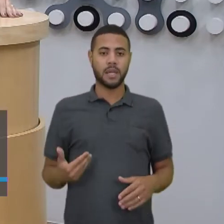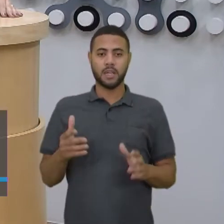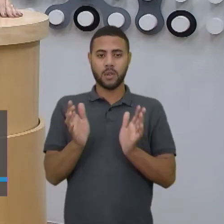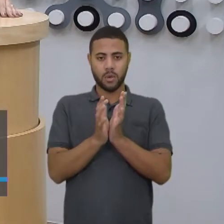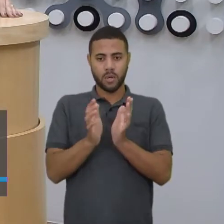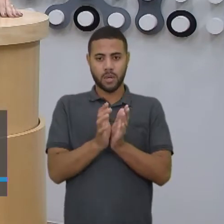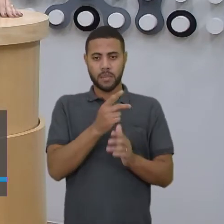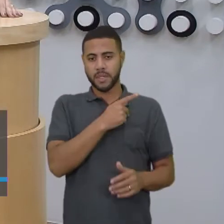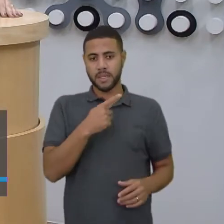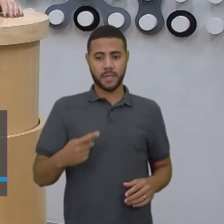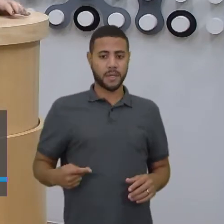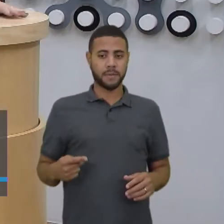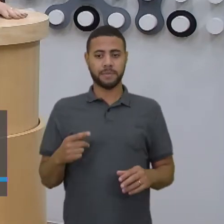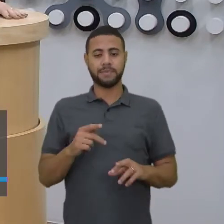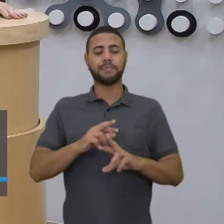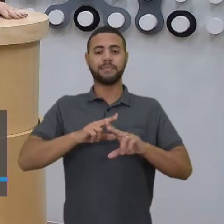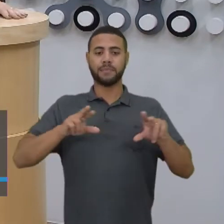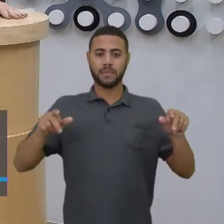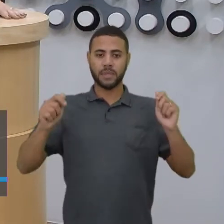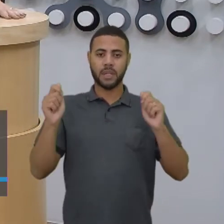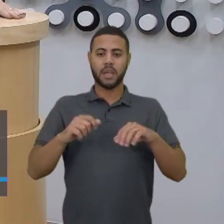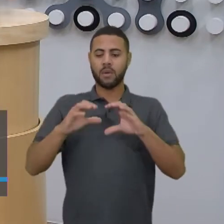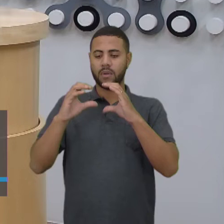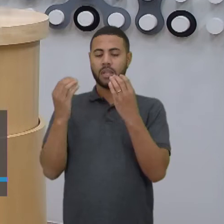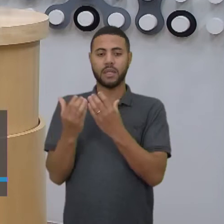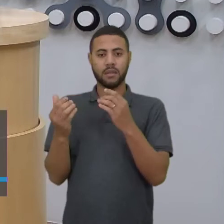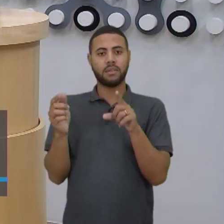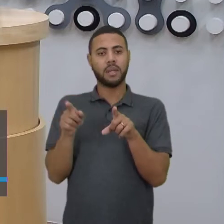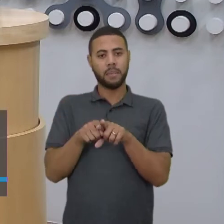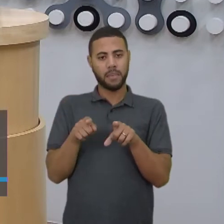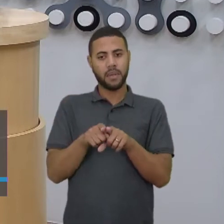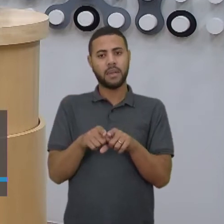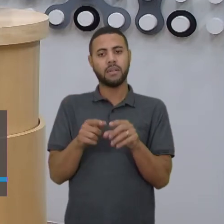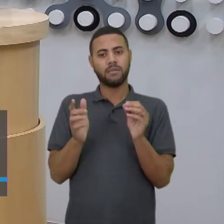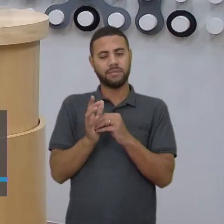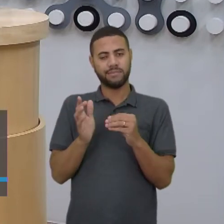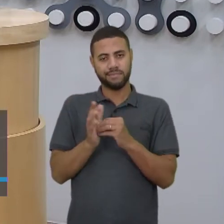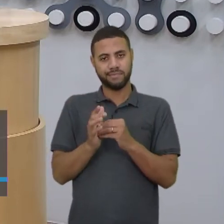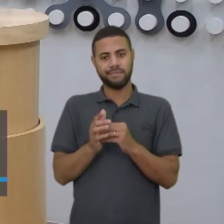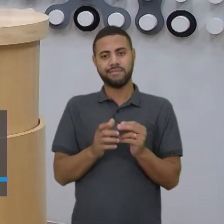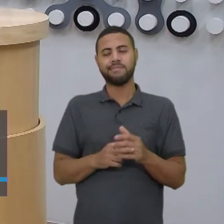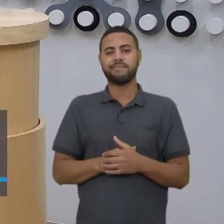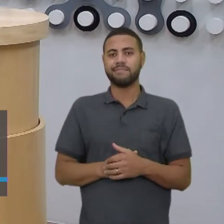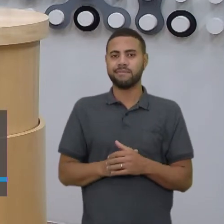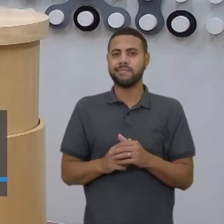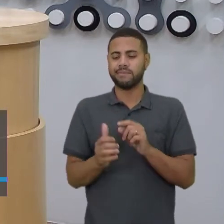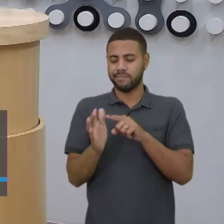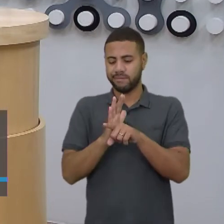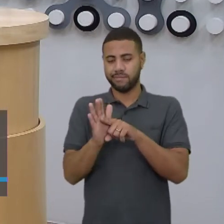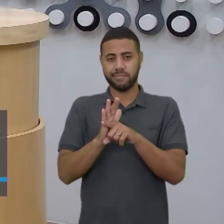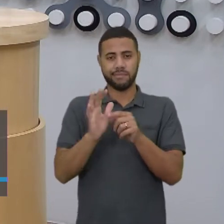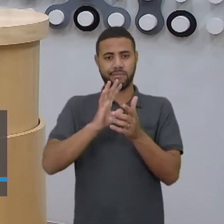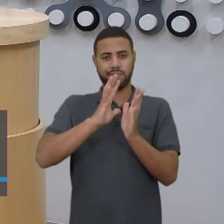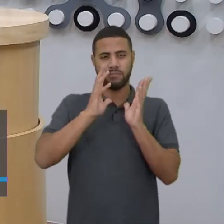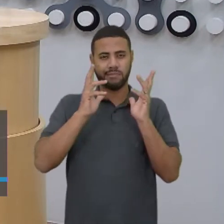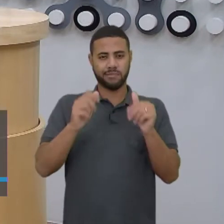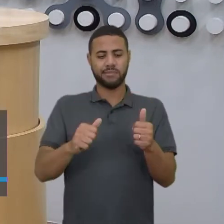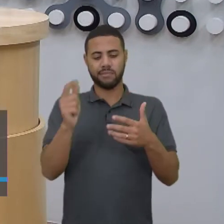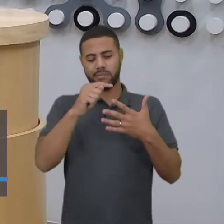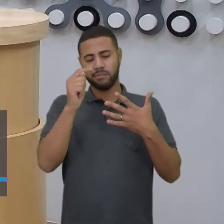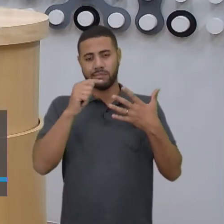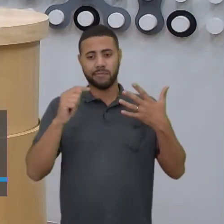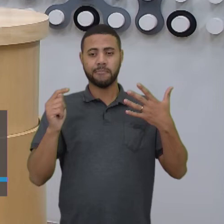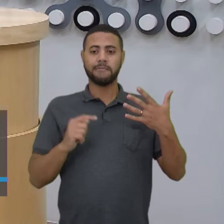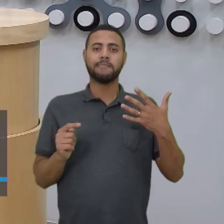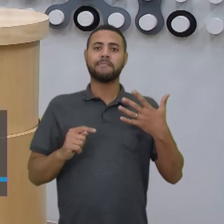clubes, porque não a mulher. Confederações. Então, nós investigamos muito, em todas as atividades. Na primeira